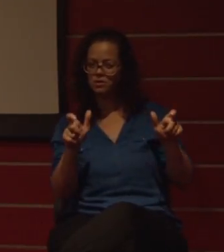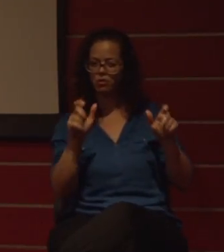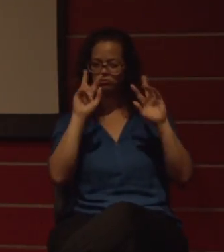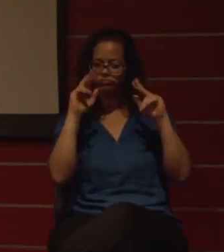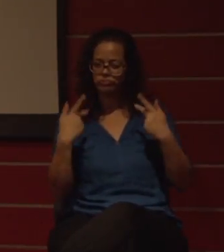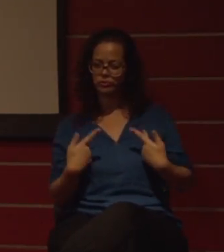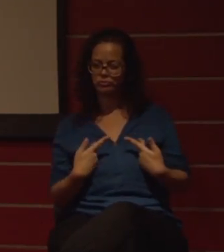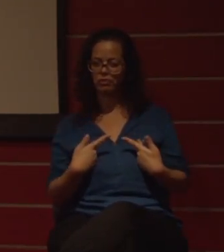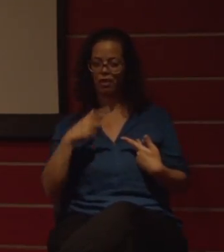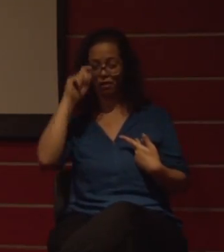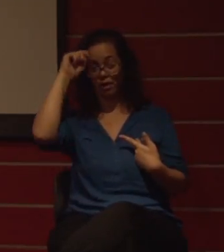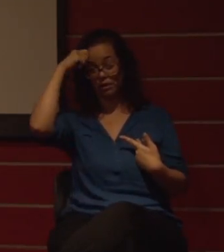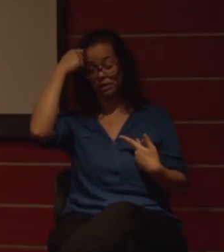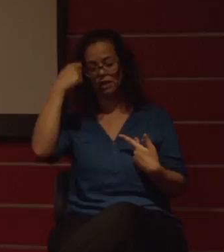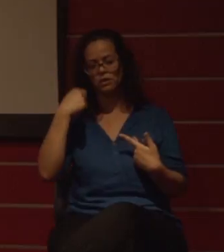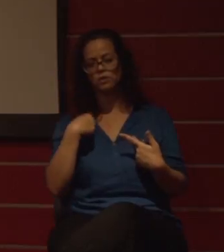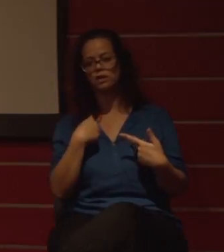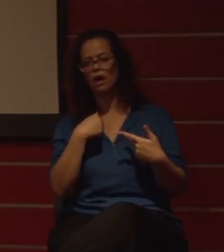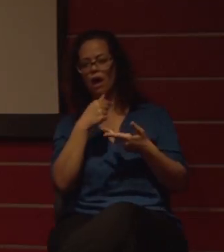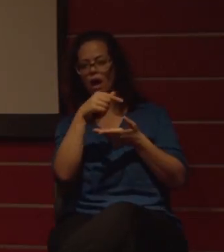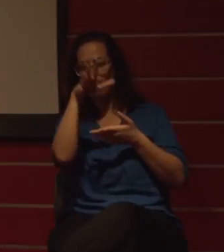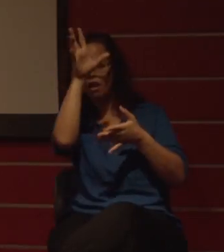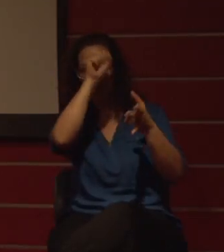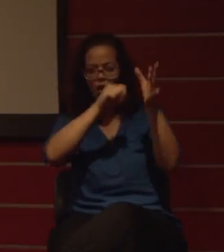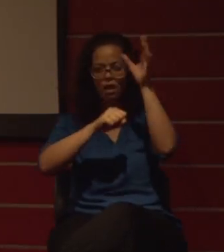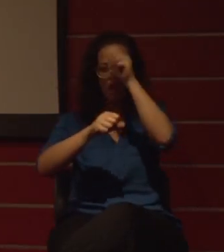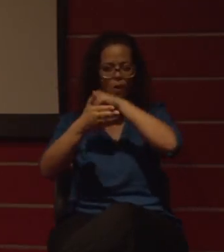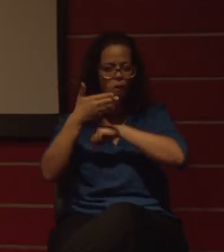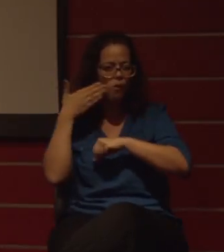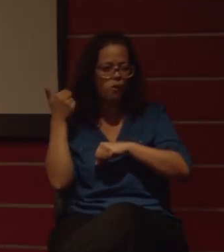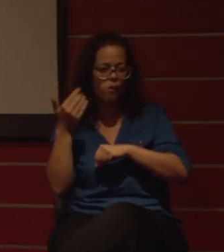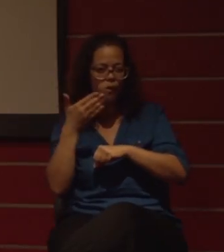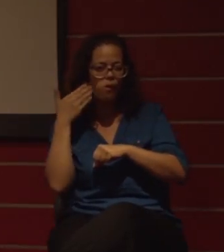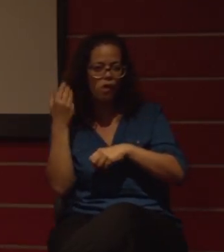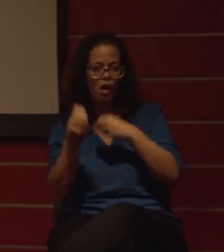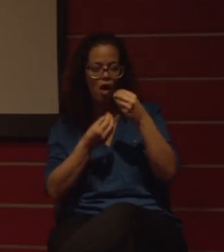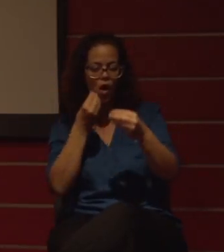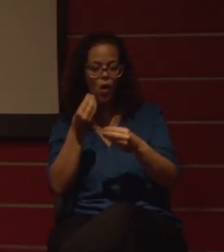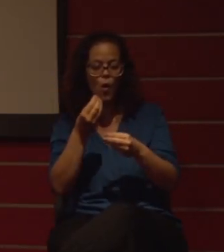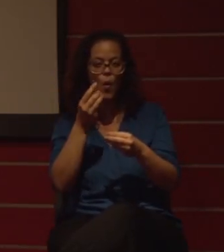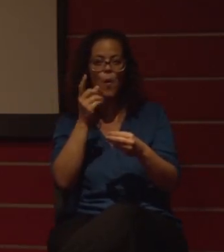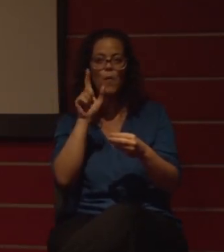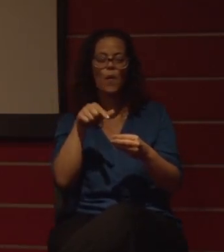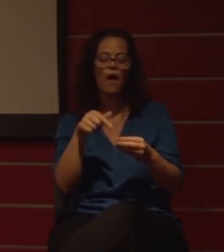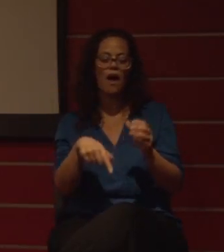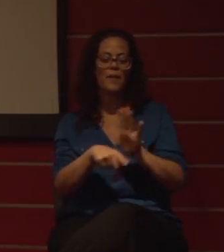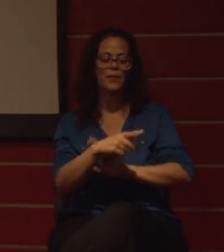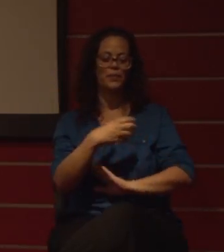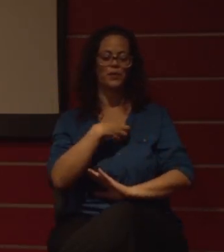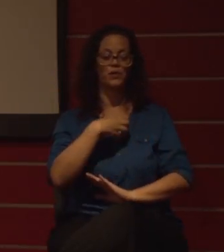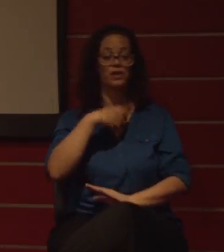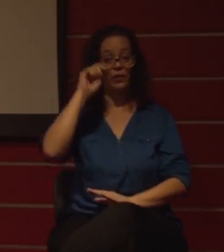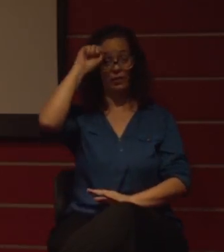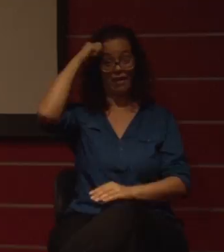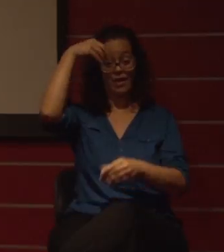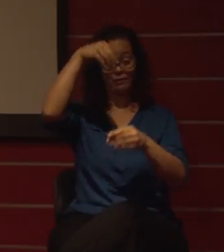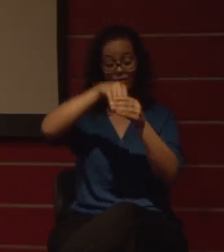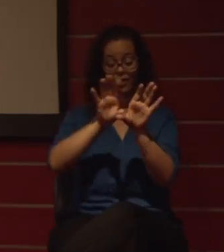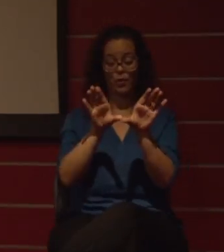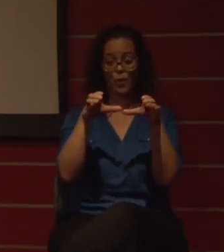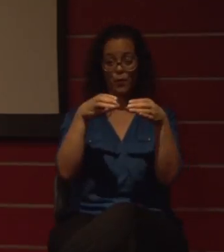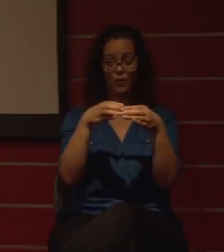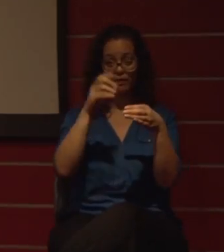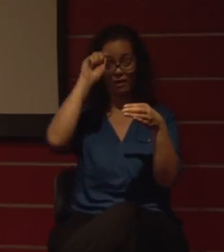eh em termos do que ele vai aprendendo do que é ser negro numa comunidade Negra nos Estados Unidos